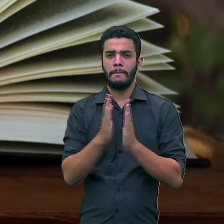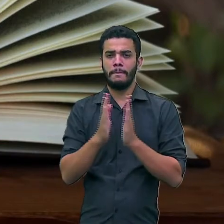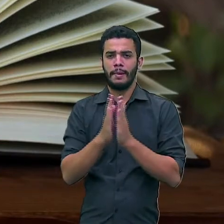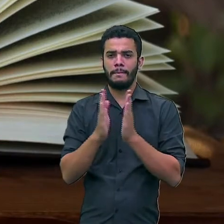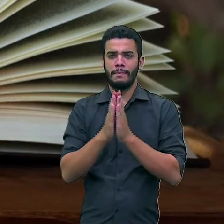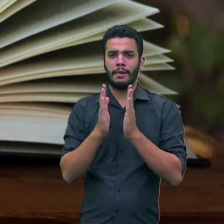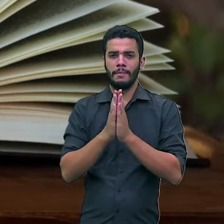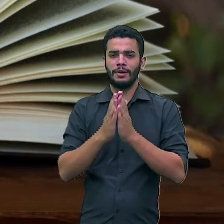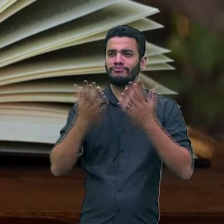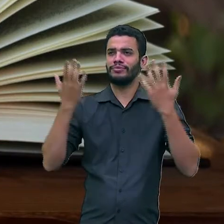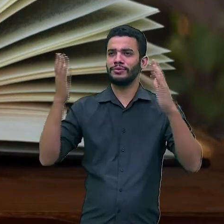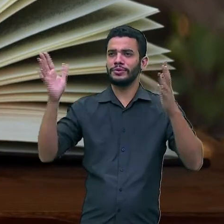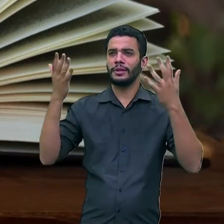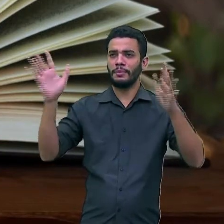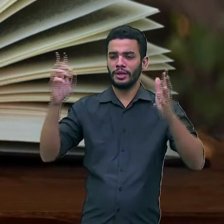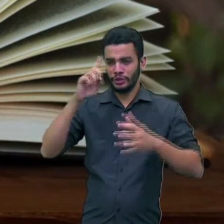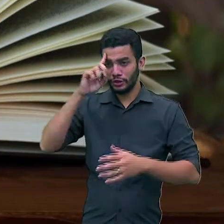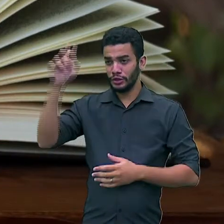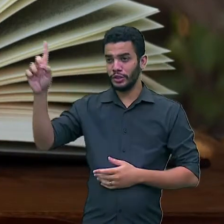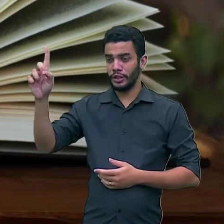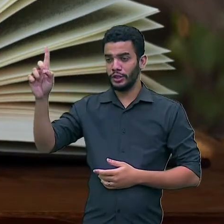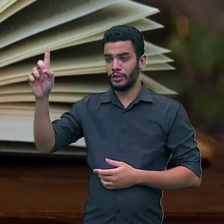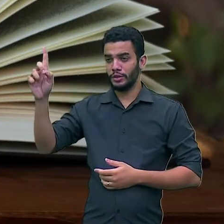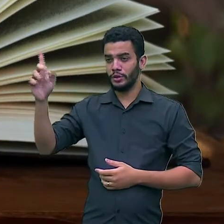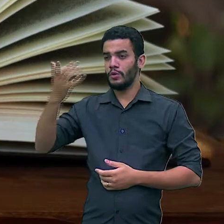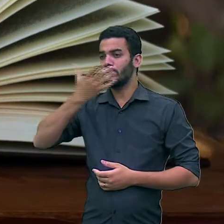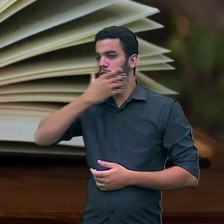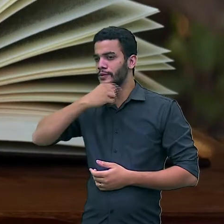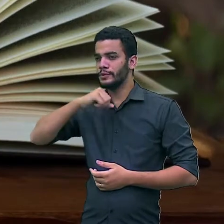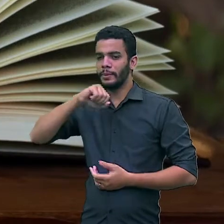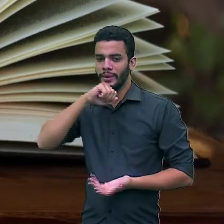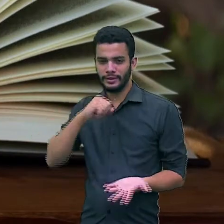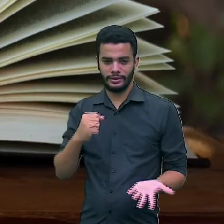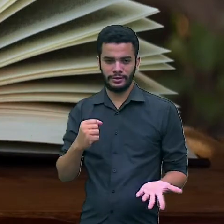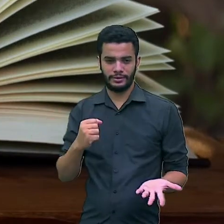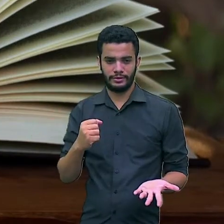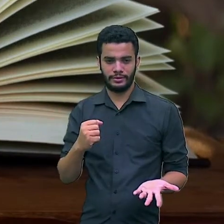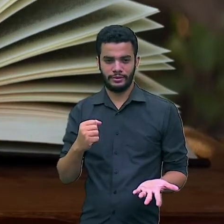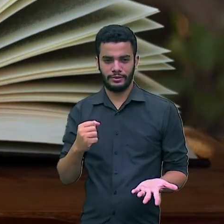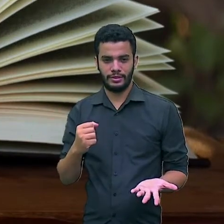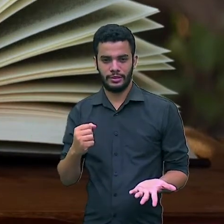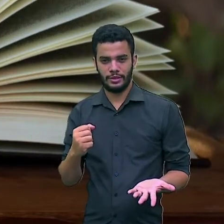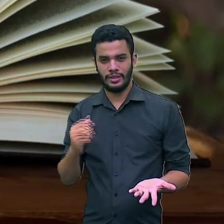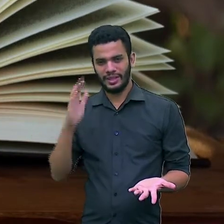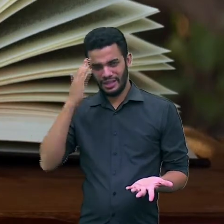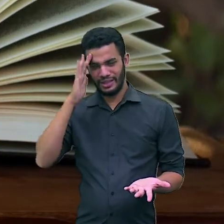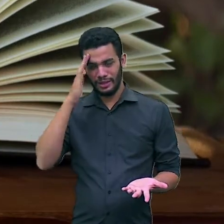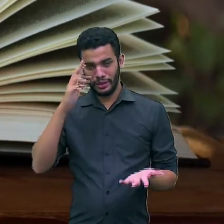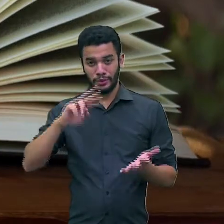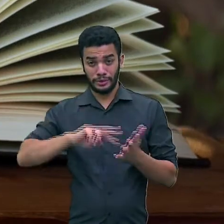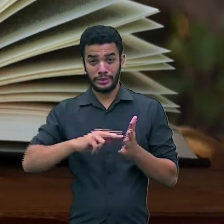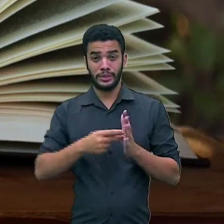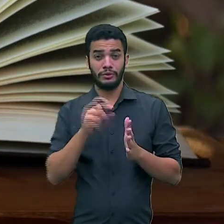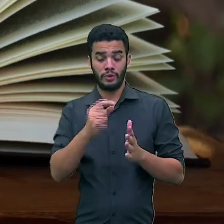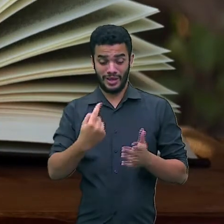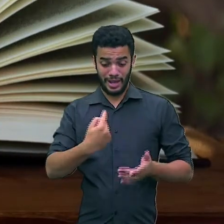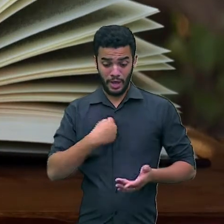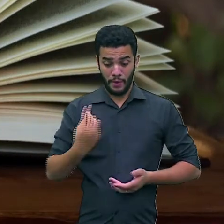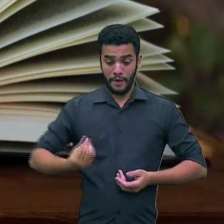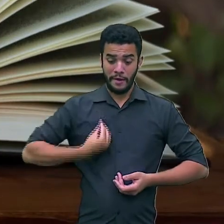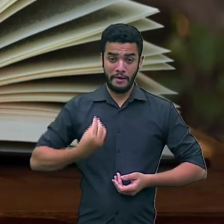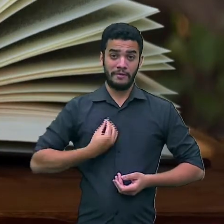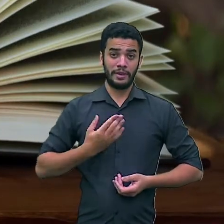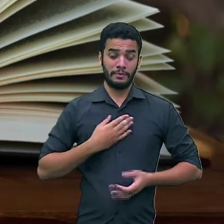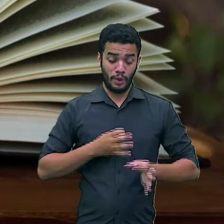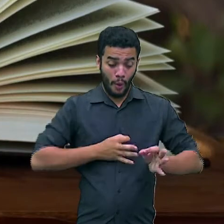Esse texto está no futuro. São várias ações que eu estou planejando para que ainda